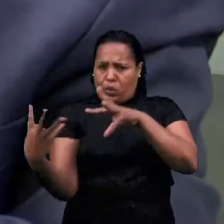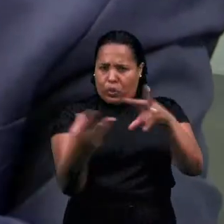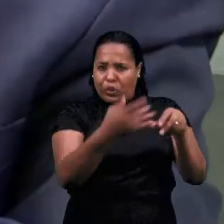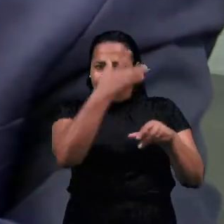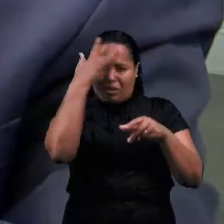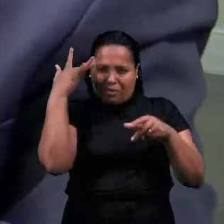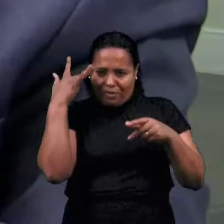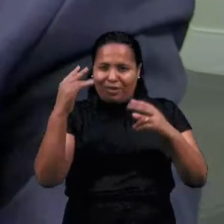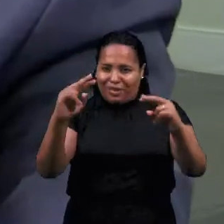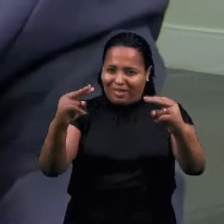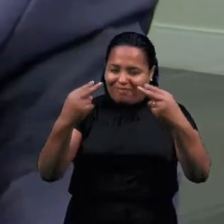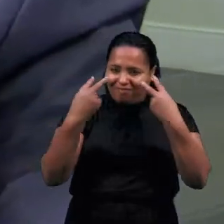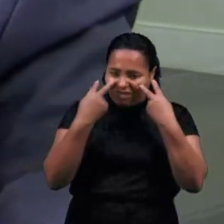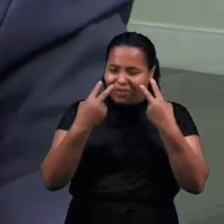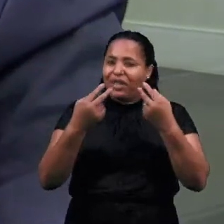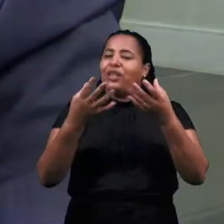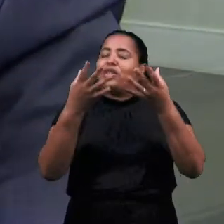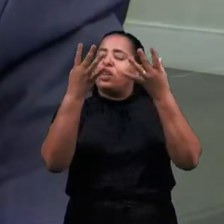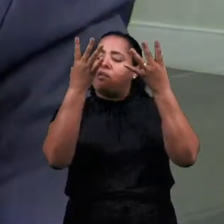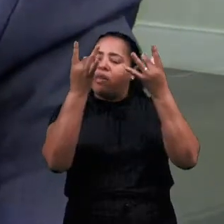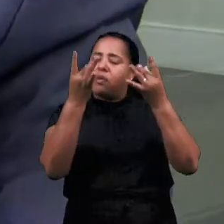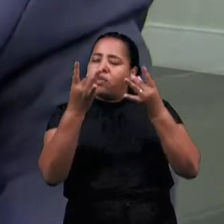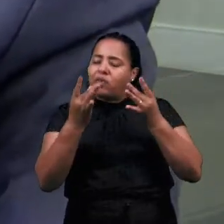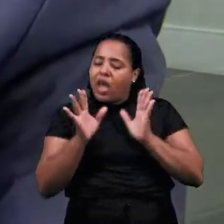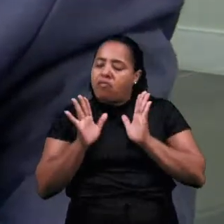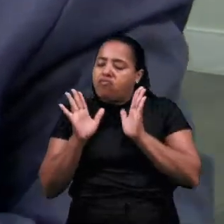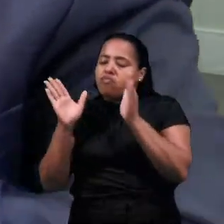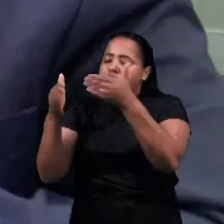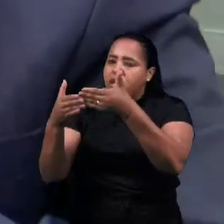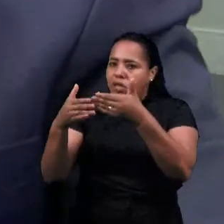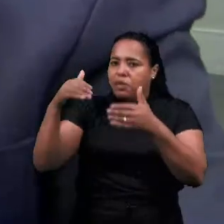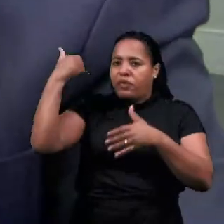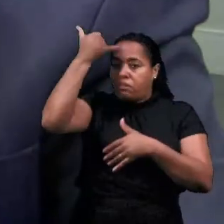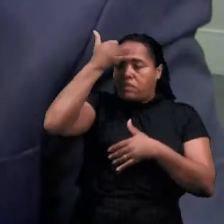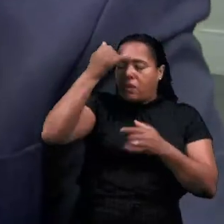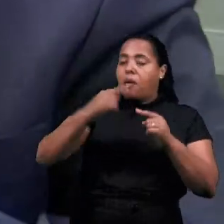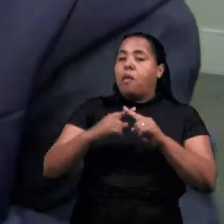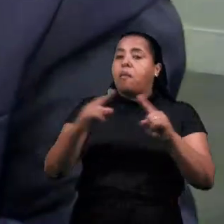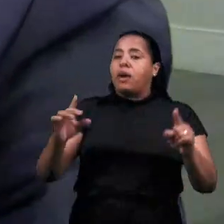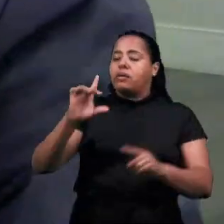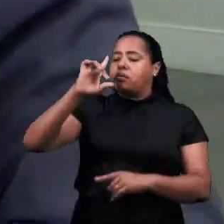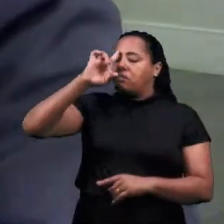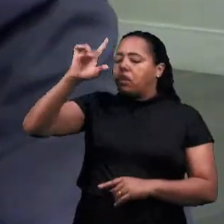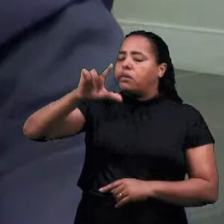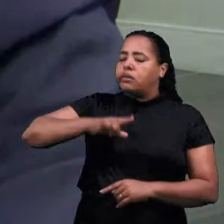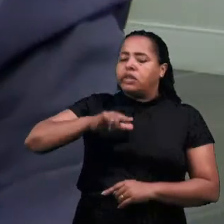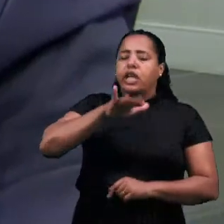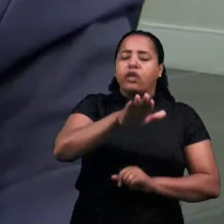falando aqui de uma questão específica da unção, mas Deus tem um chamado, Faé, para